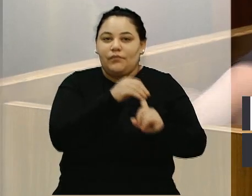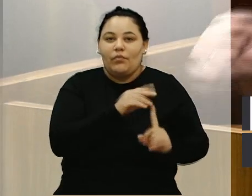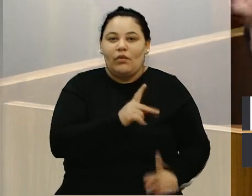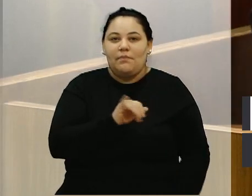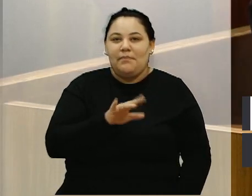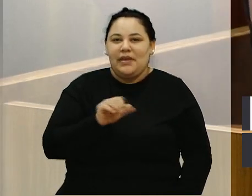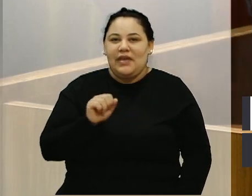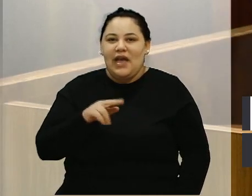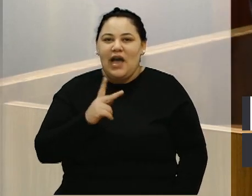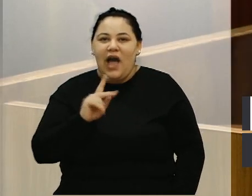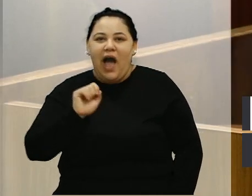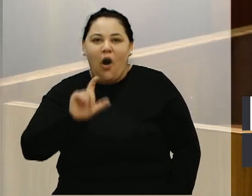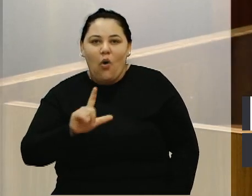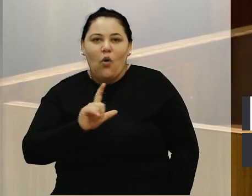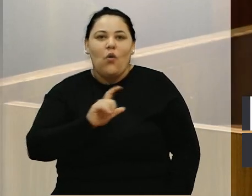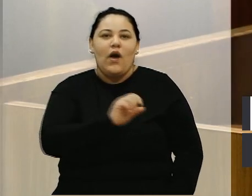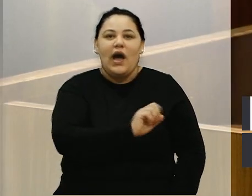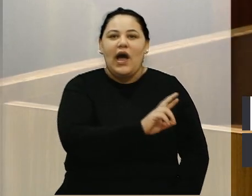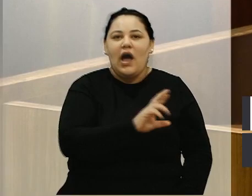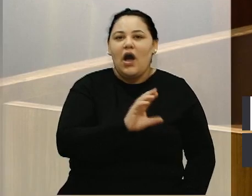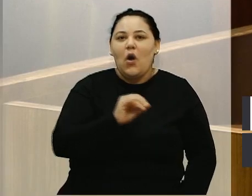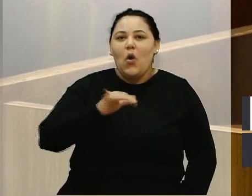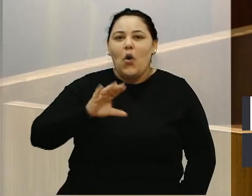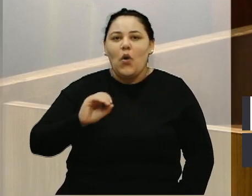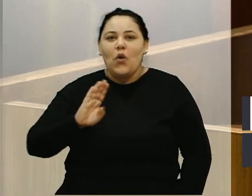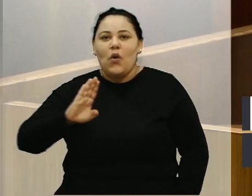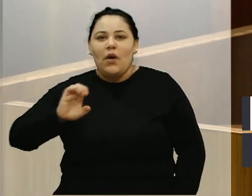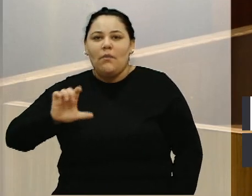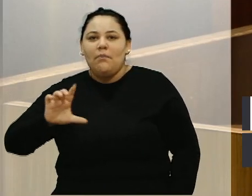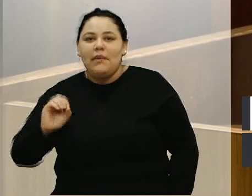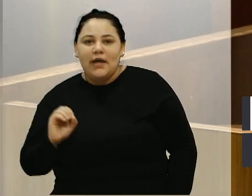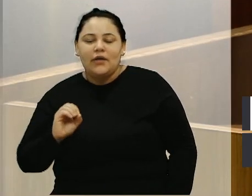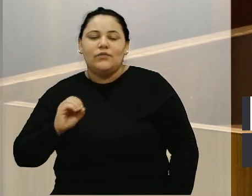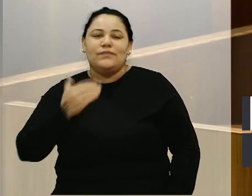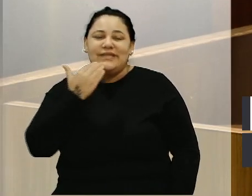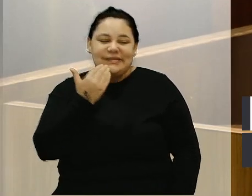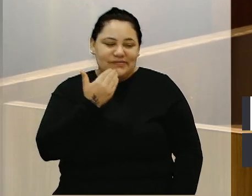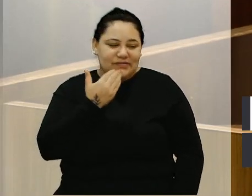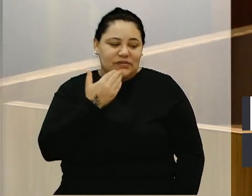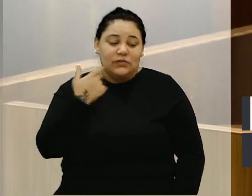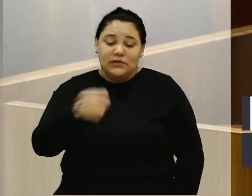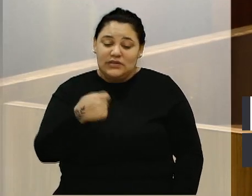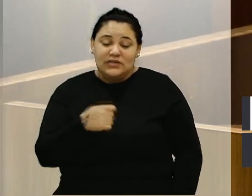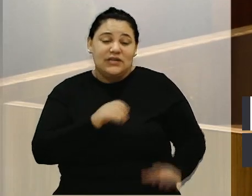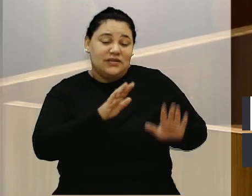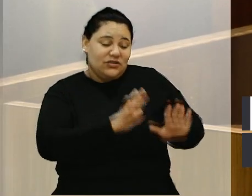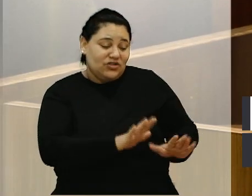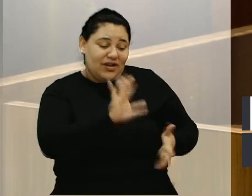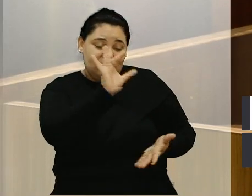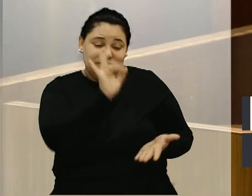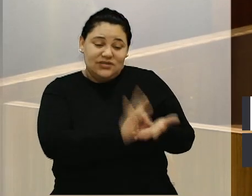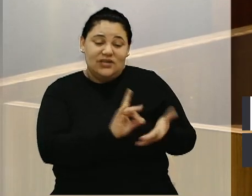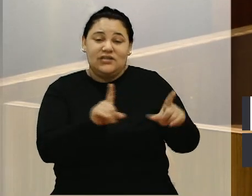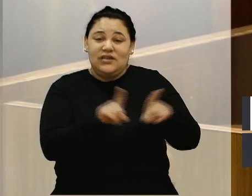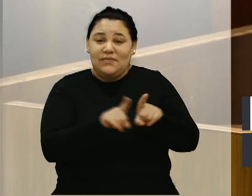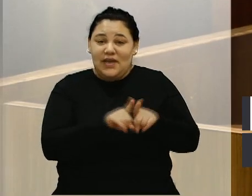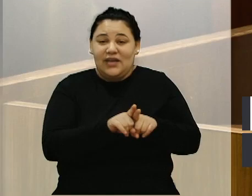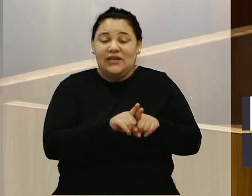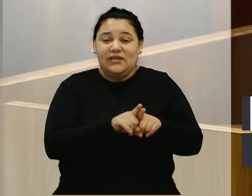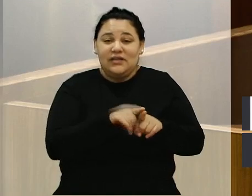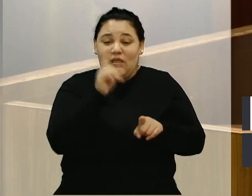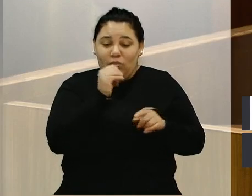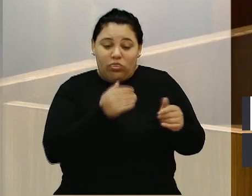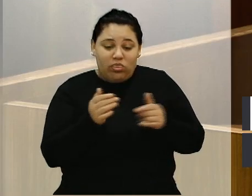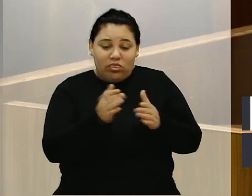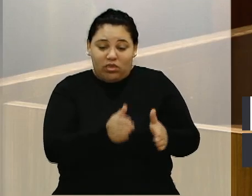cidade. E nós podemos ver, né, que isso tem que ficar registrado também, que lá pro Taquari, Jacuí, quando proibiram